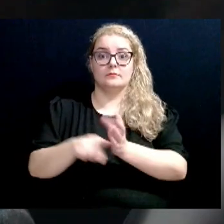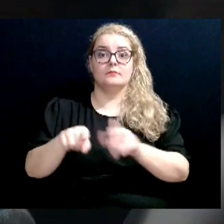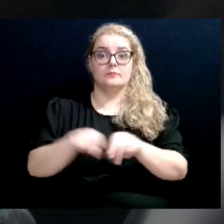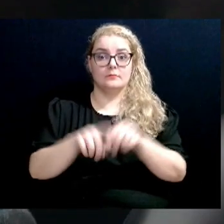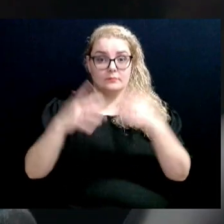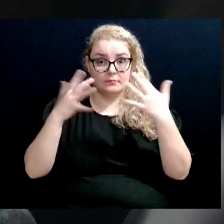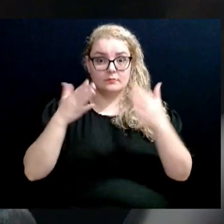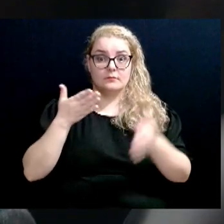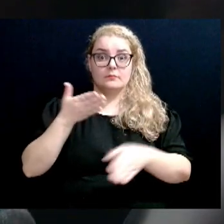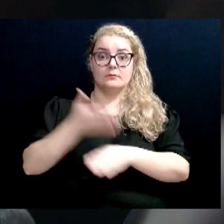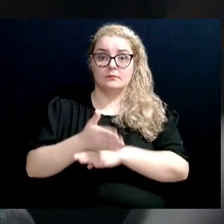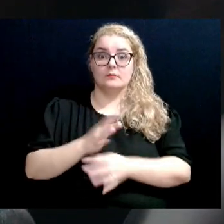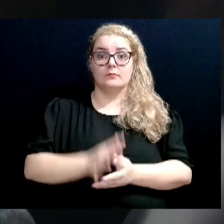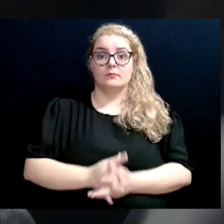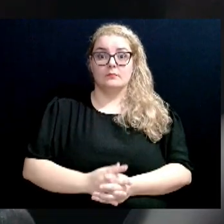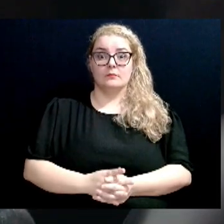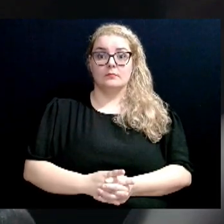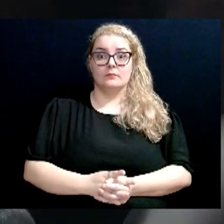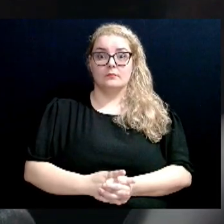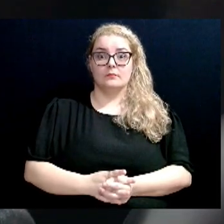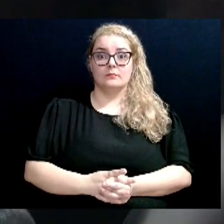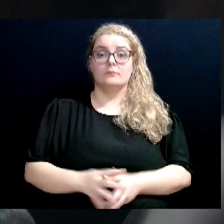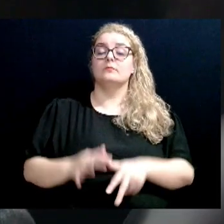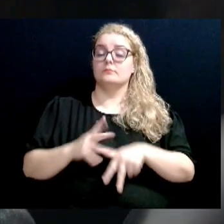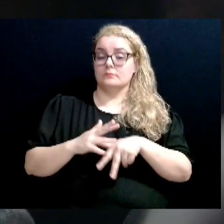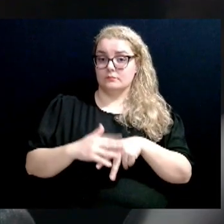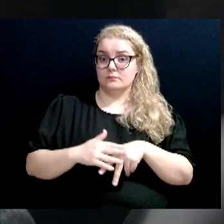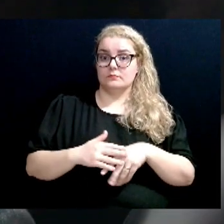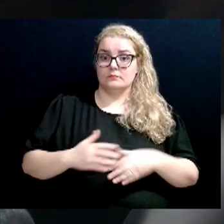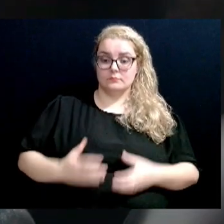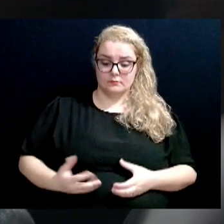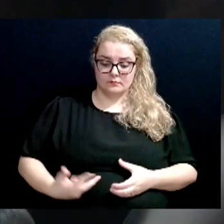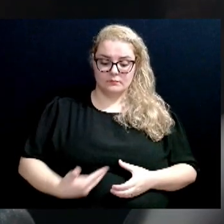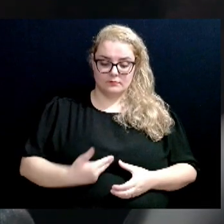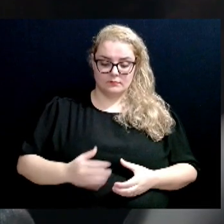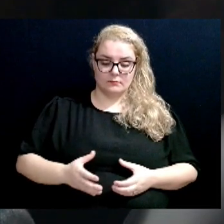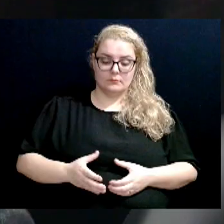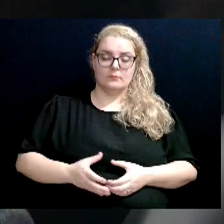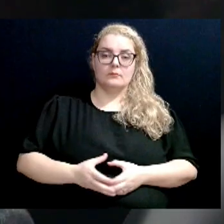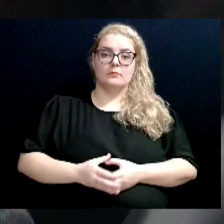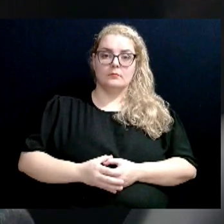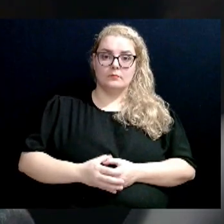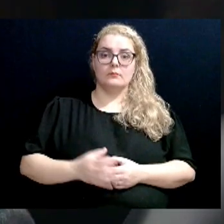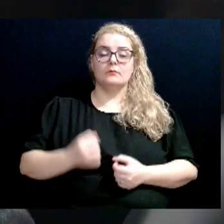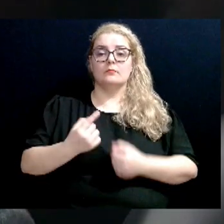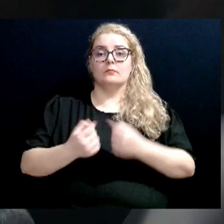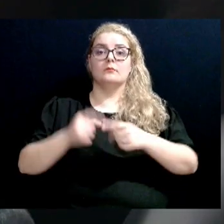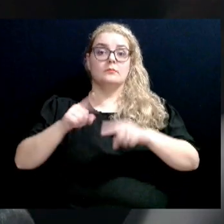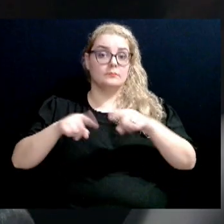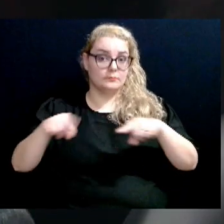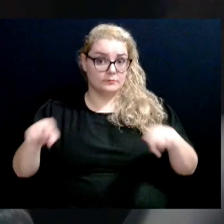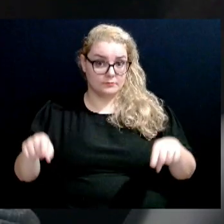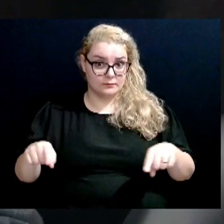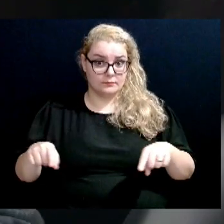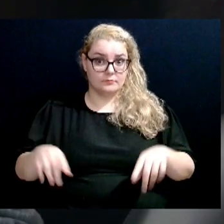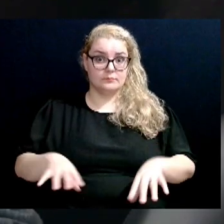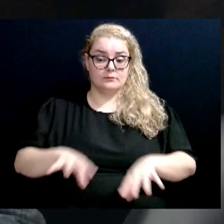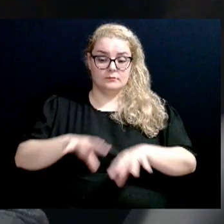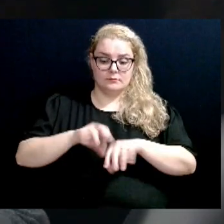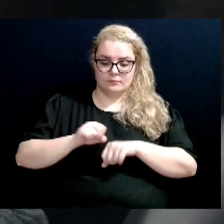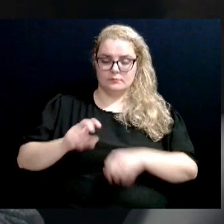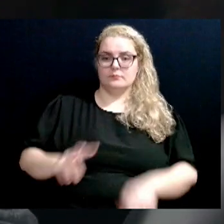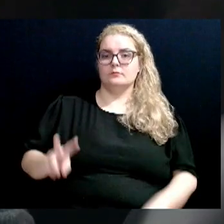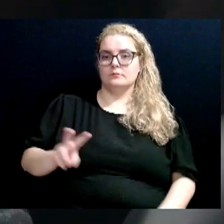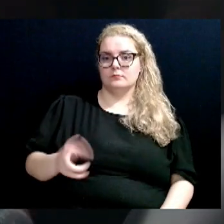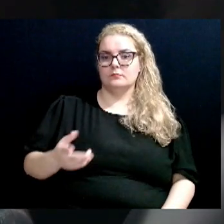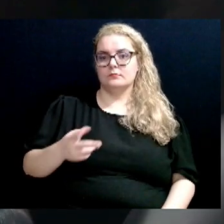participação. O paciente que fez cirurgia bariátrica, ele tem algumas alterações na absorção dessas vitaminas, né? Ali o fator